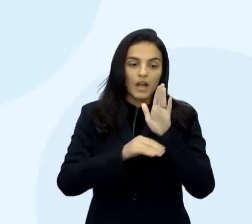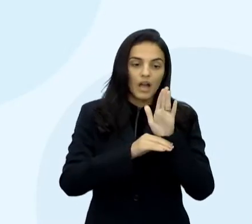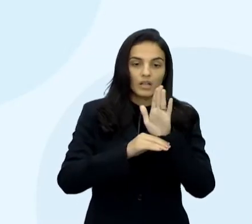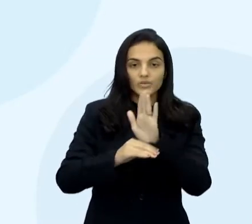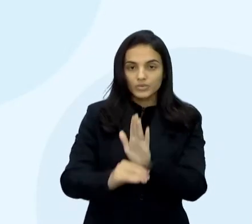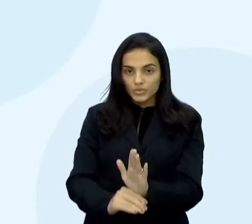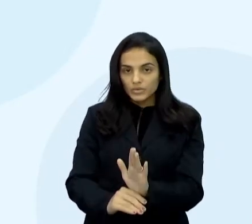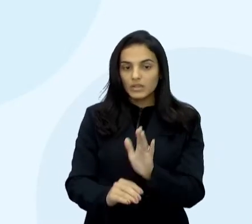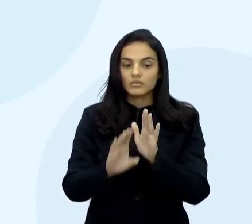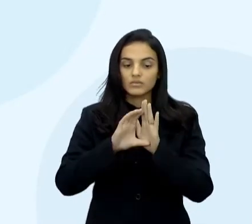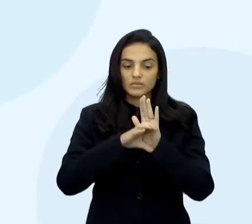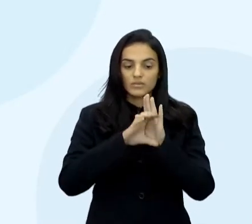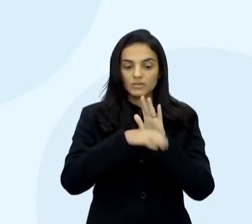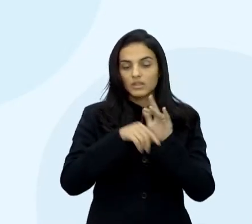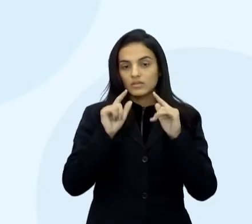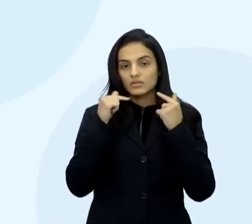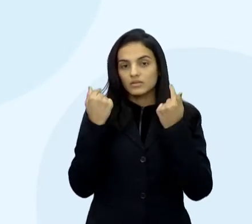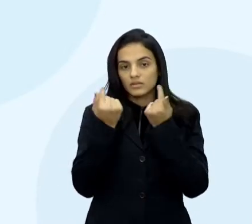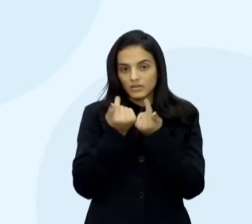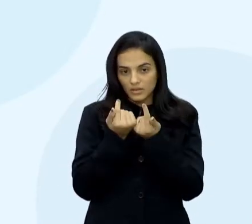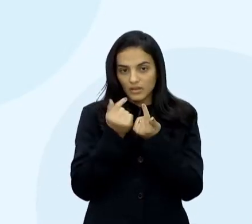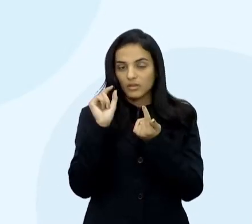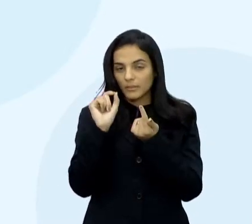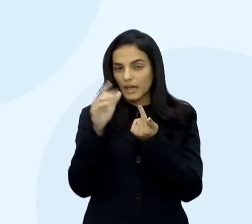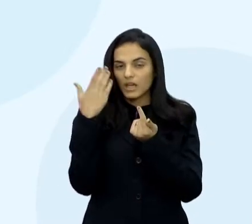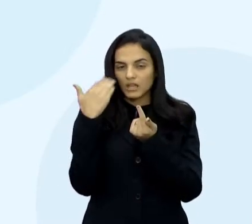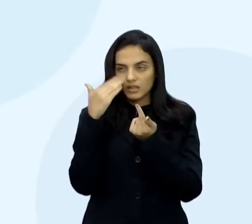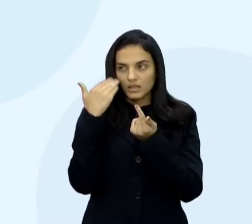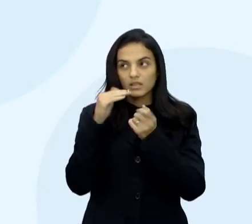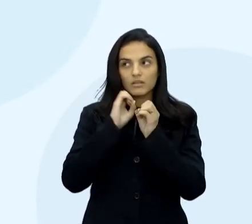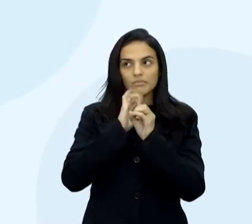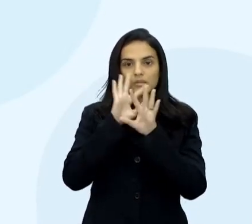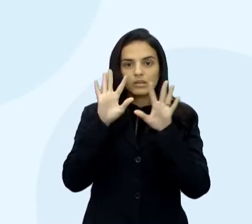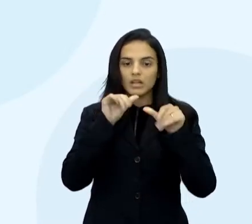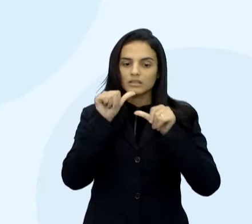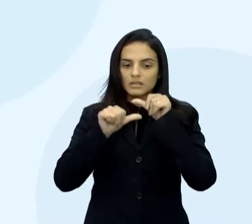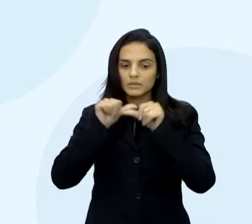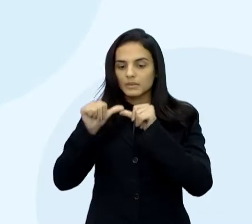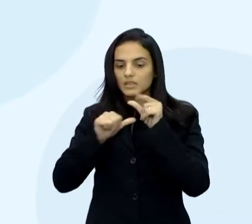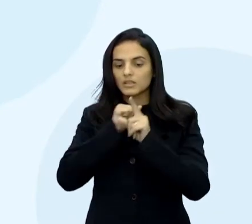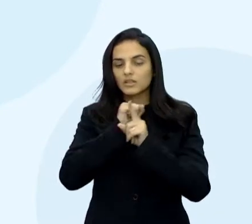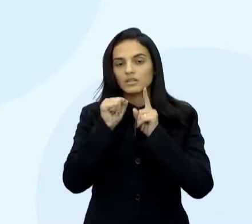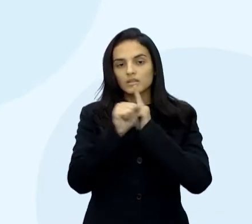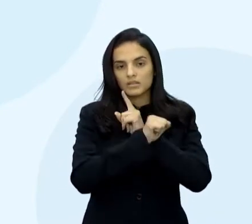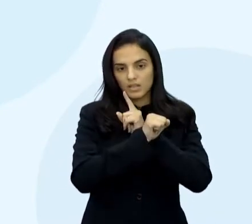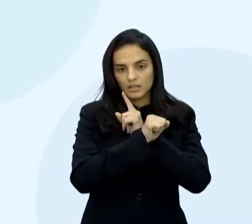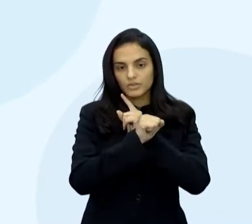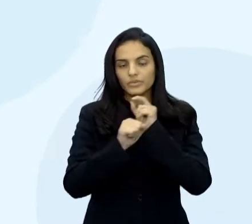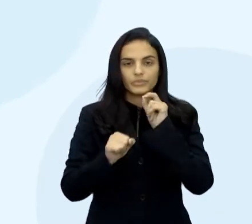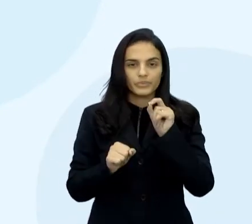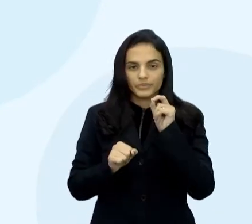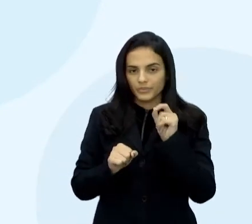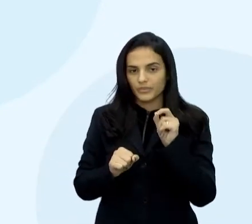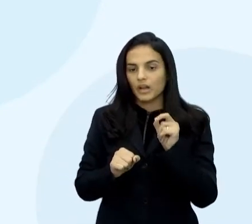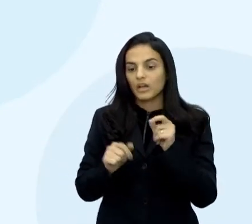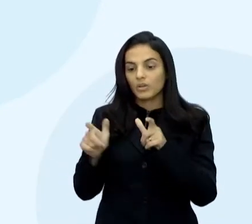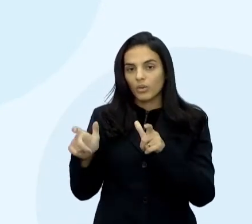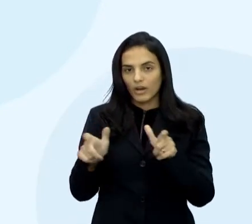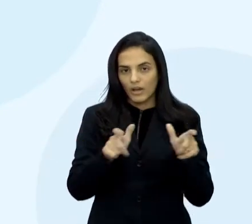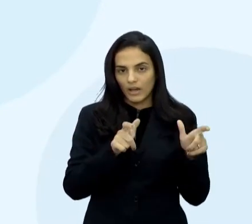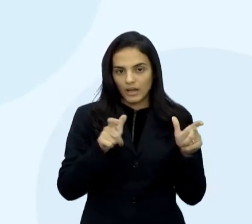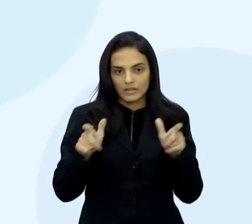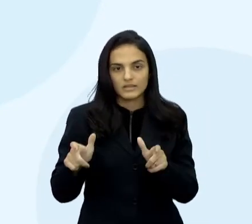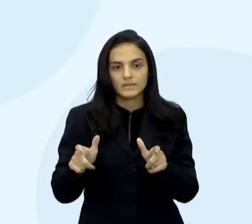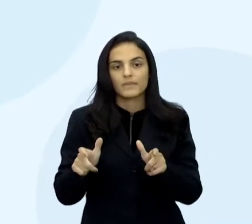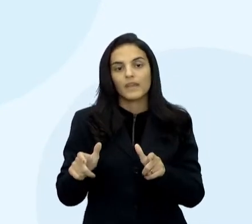dos conceitos geográficos para a compreensão das transformações na sociedade, território e espaço.